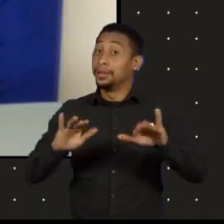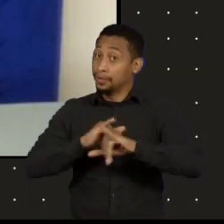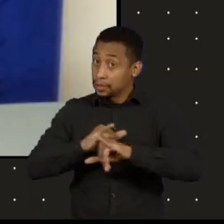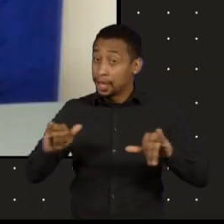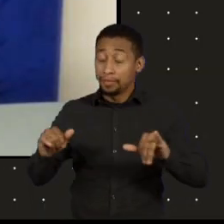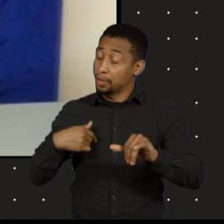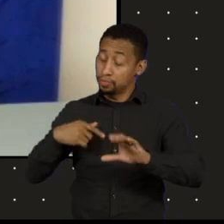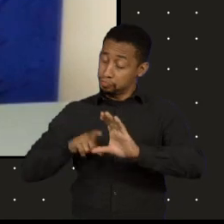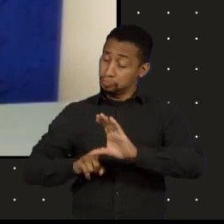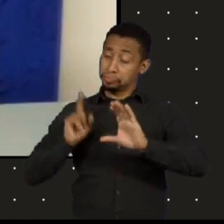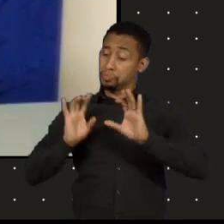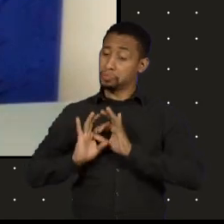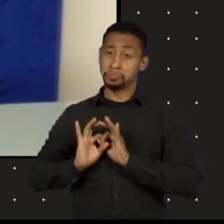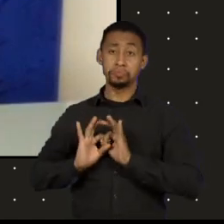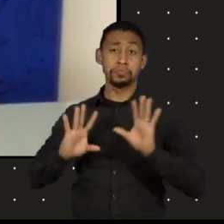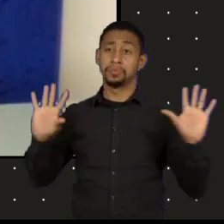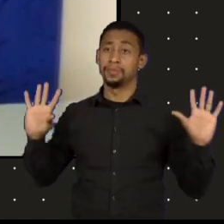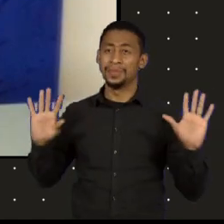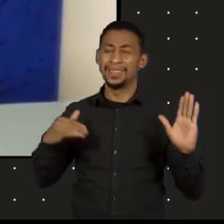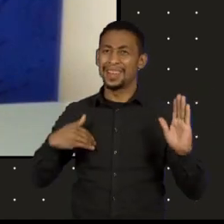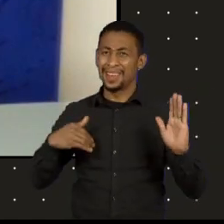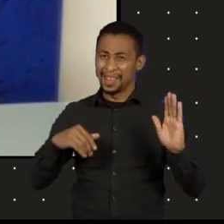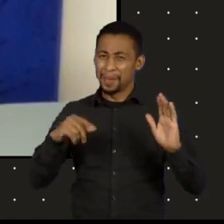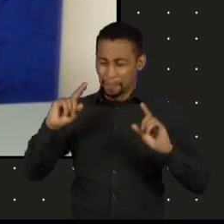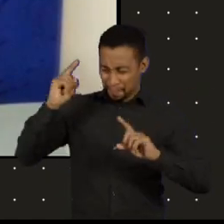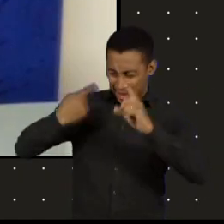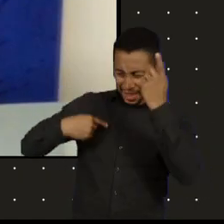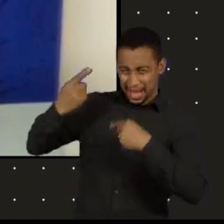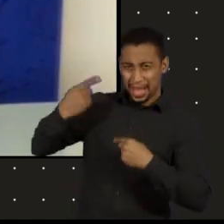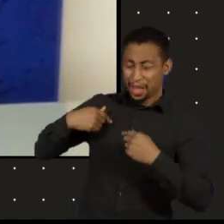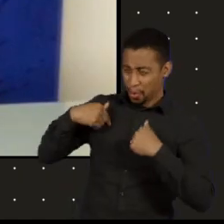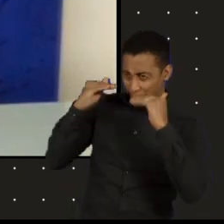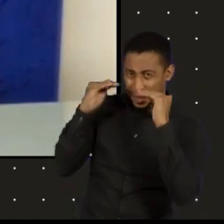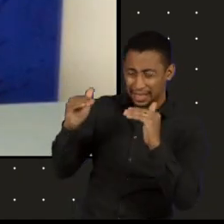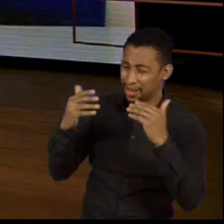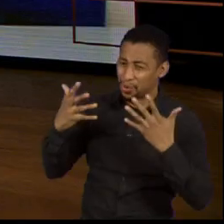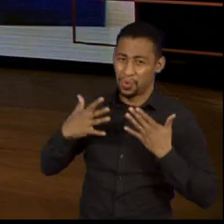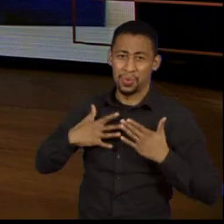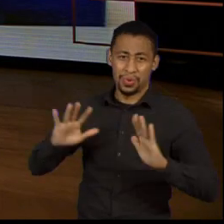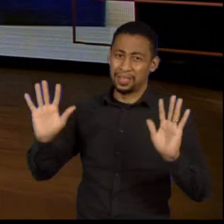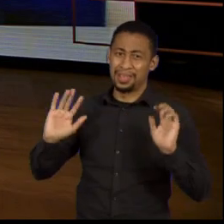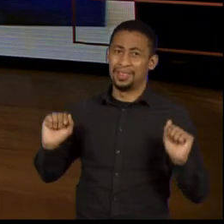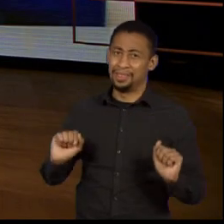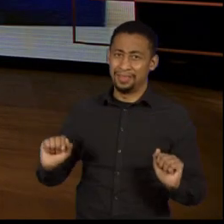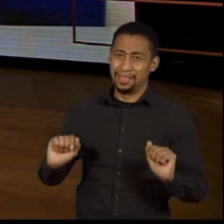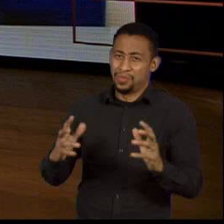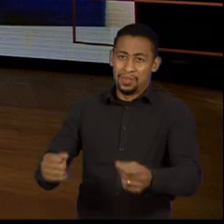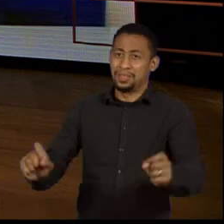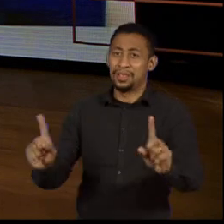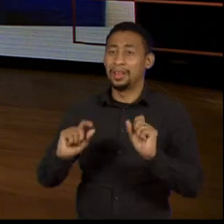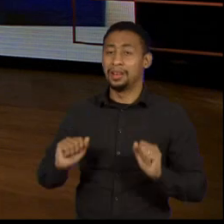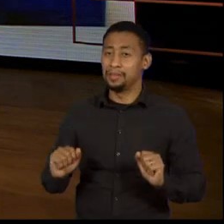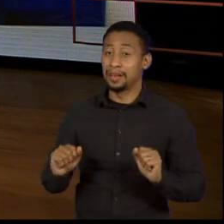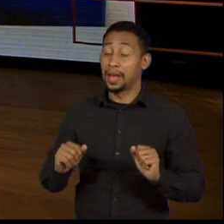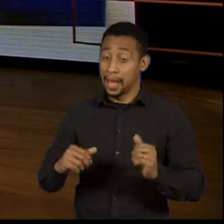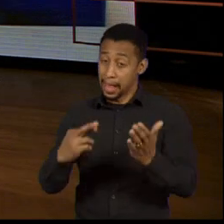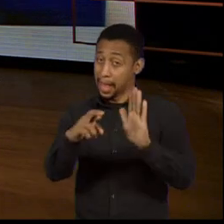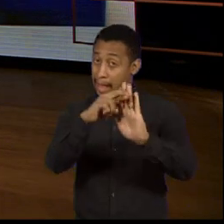minha liberdade. Então, eu não era muito obediente, de fato. E eu transgredia um pouco as